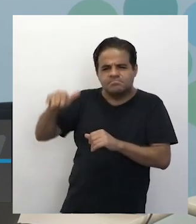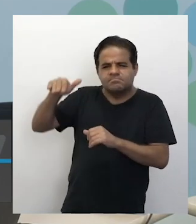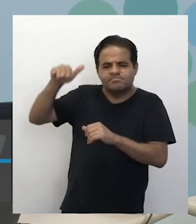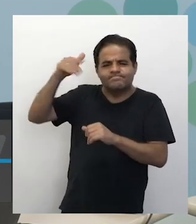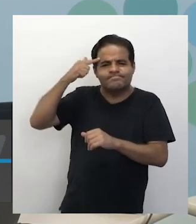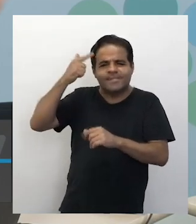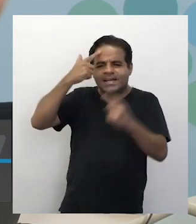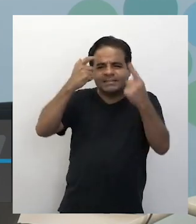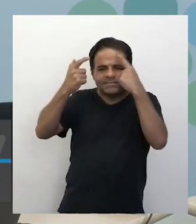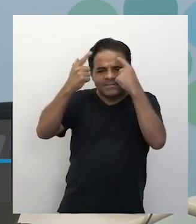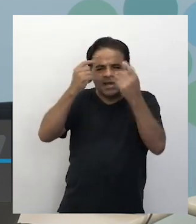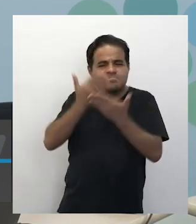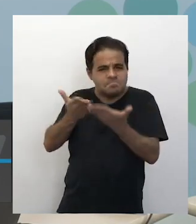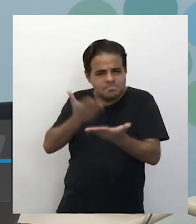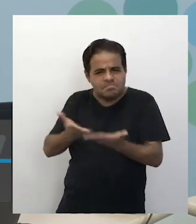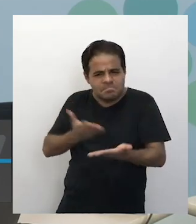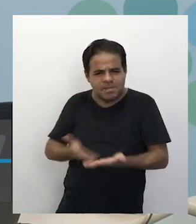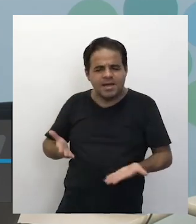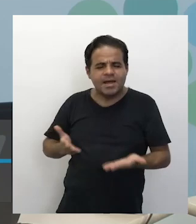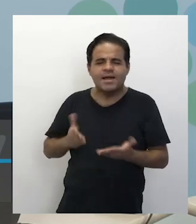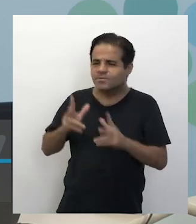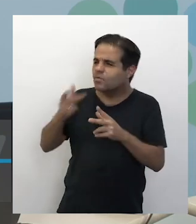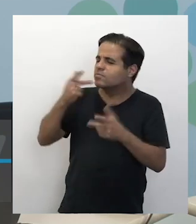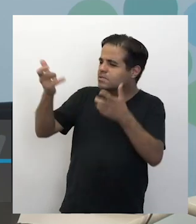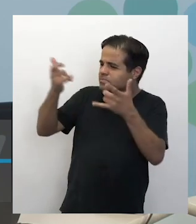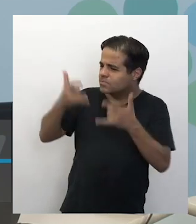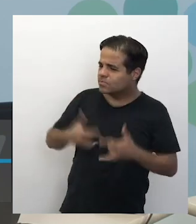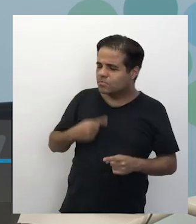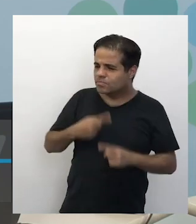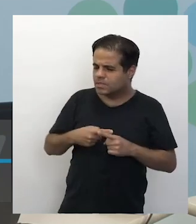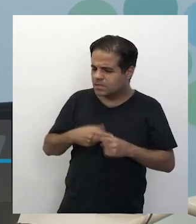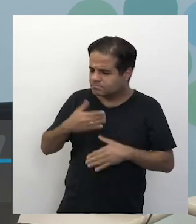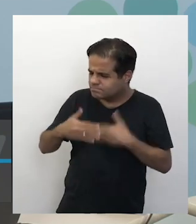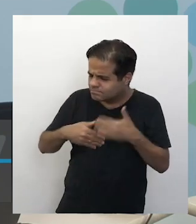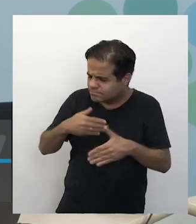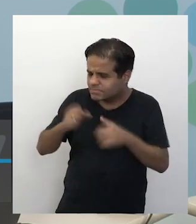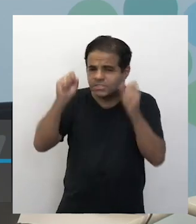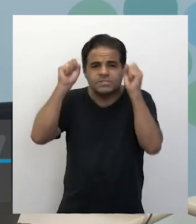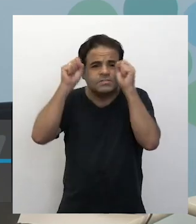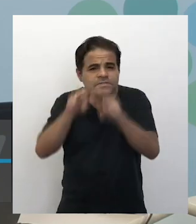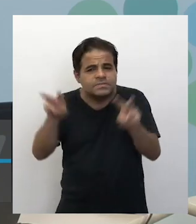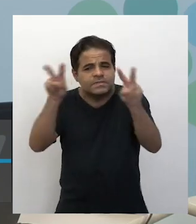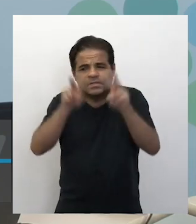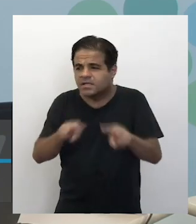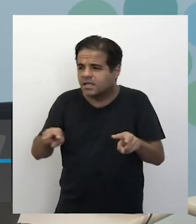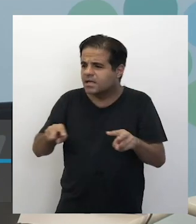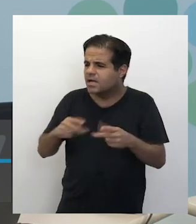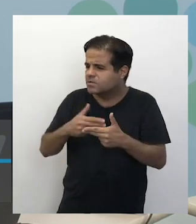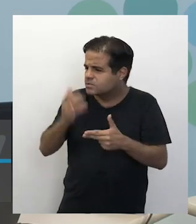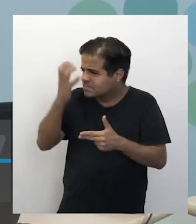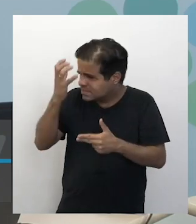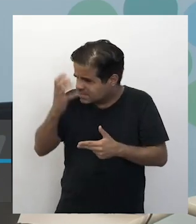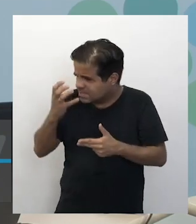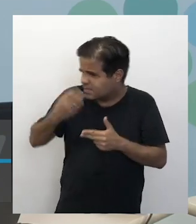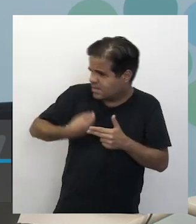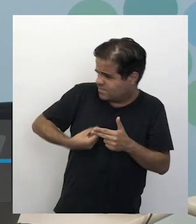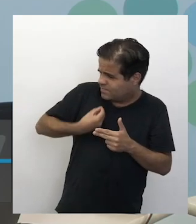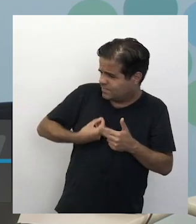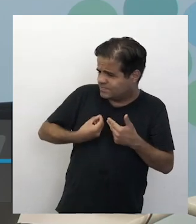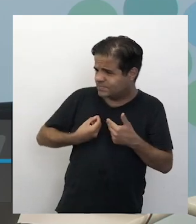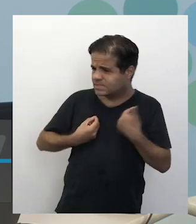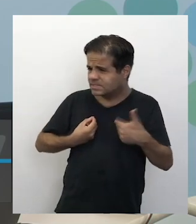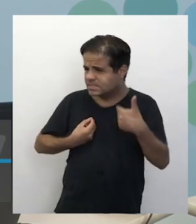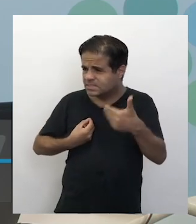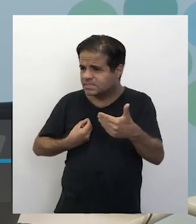passar da idade, como você falou, porque a gente vai enxergando um pouco mais de seriedade na vida,